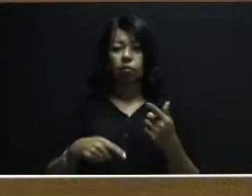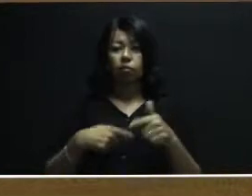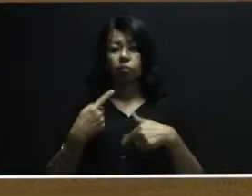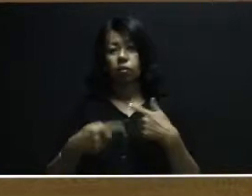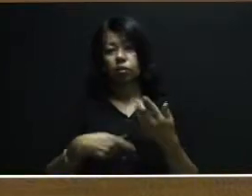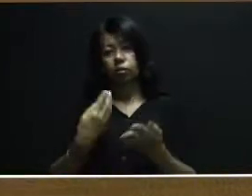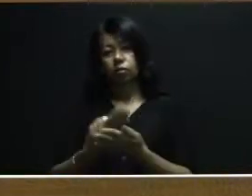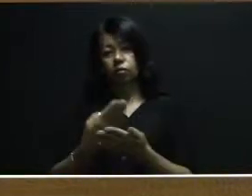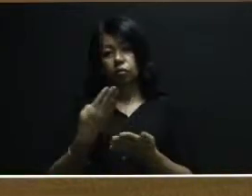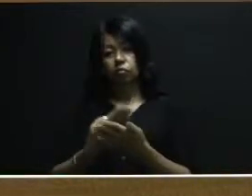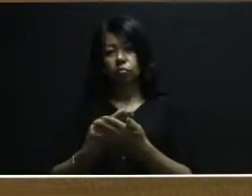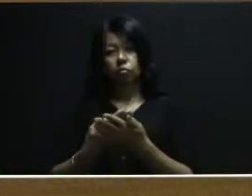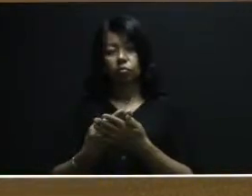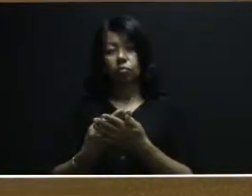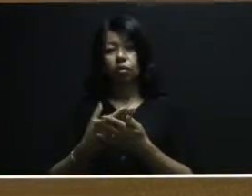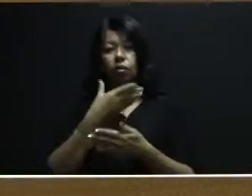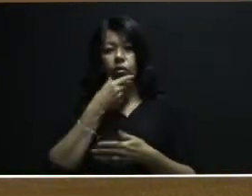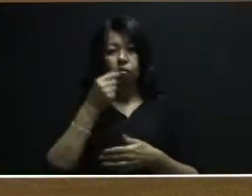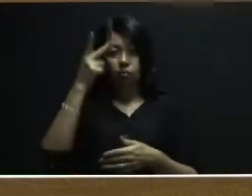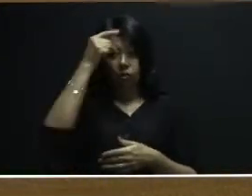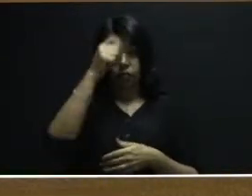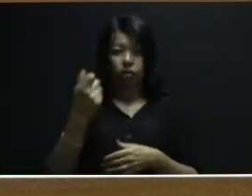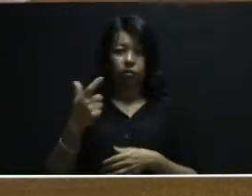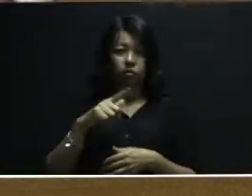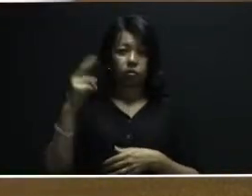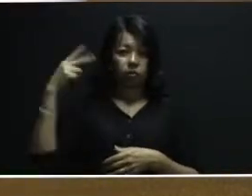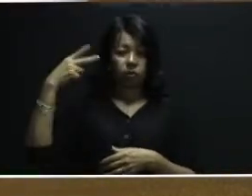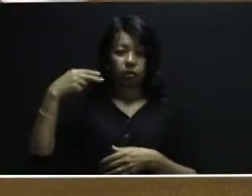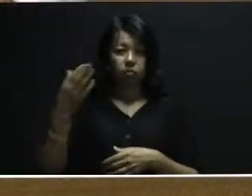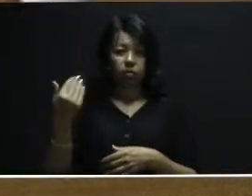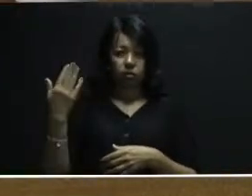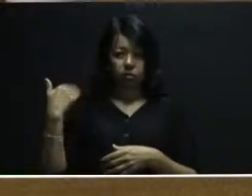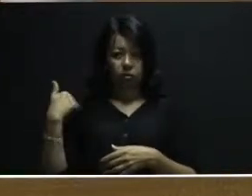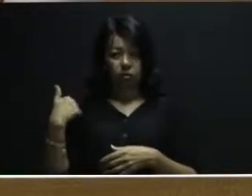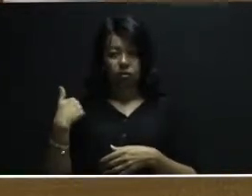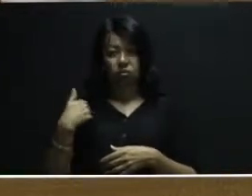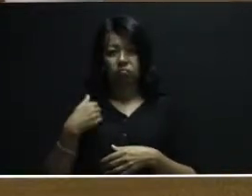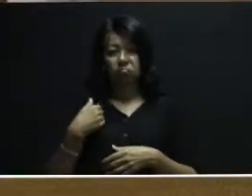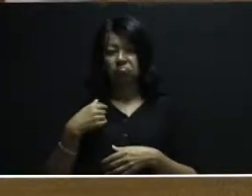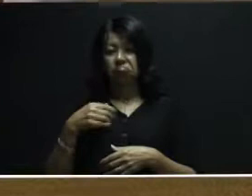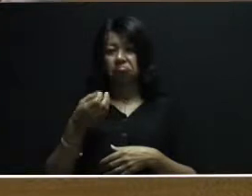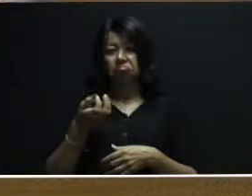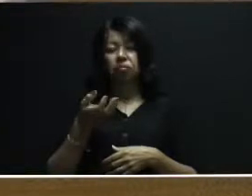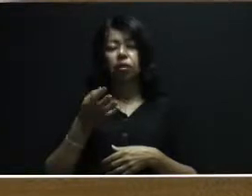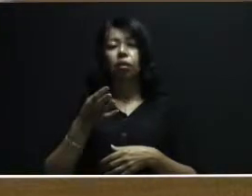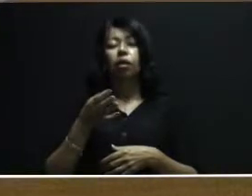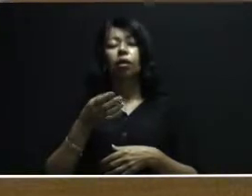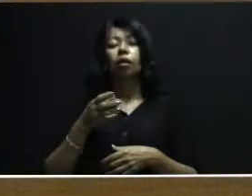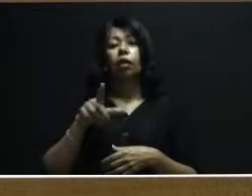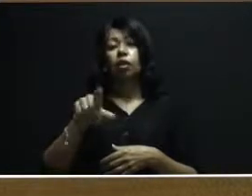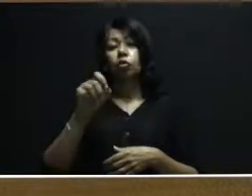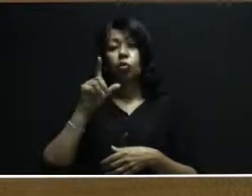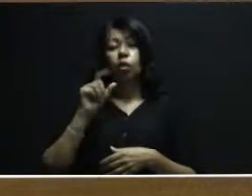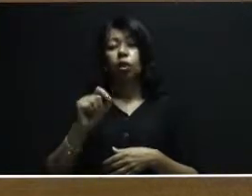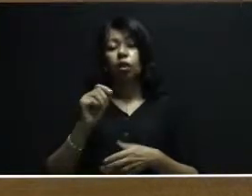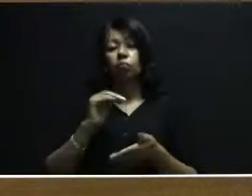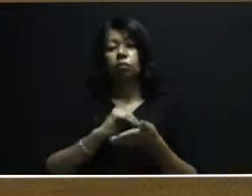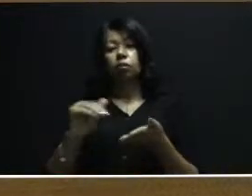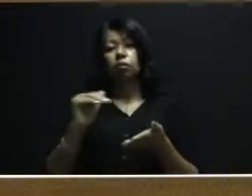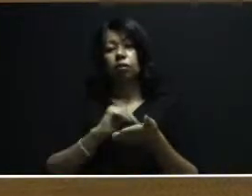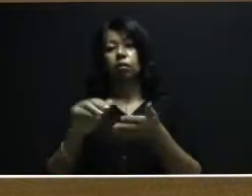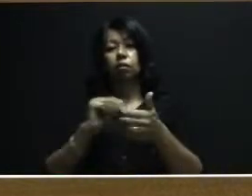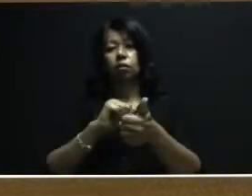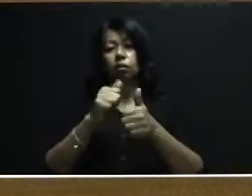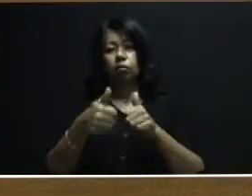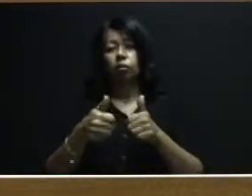estudos, o prefeito e os demais vereadores da ocasião opinaram por uma Secretaria de Esportes. E